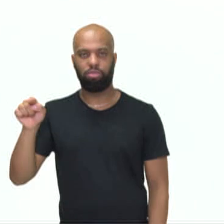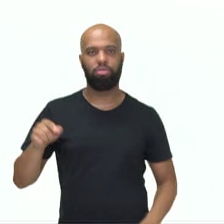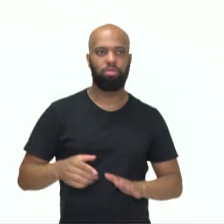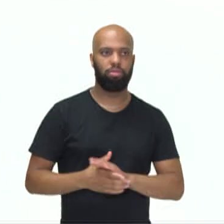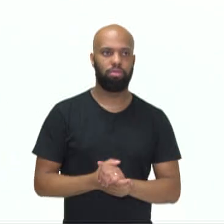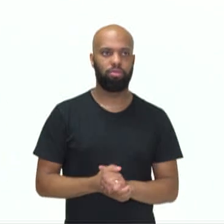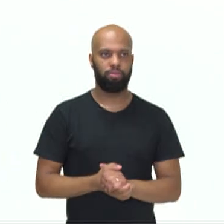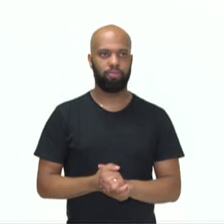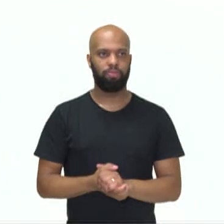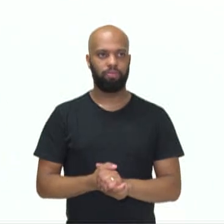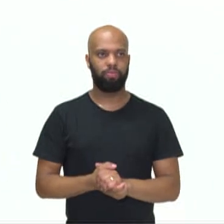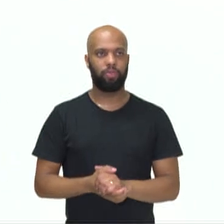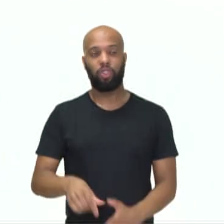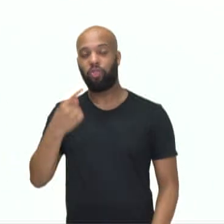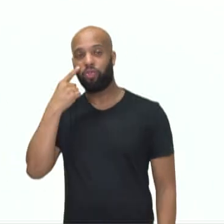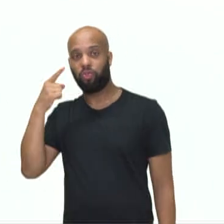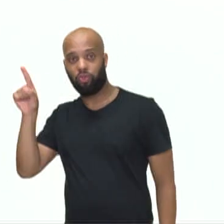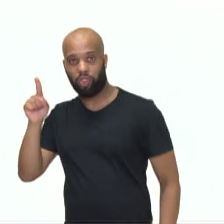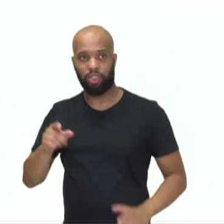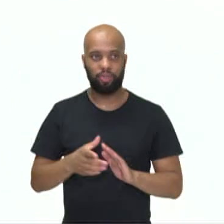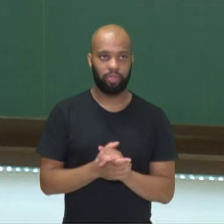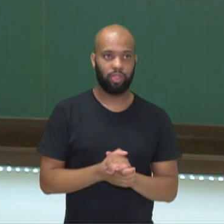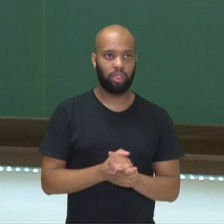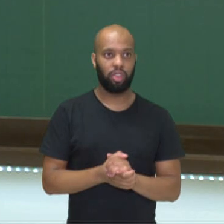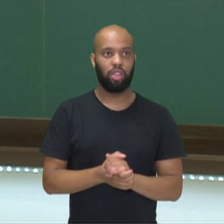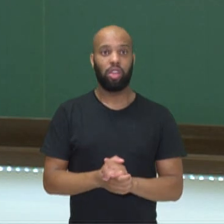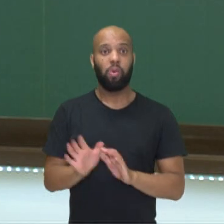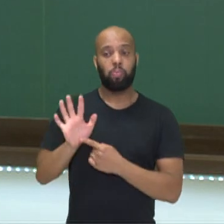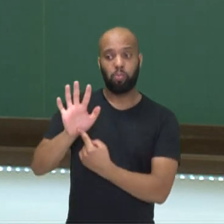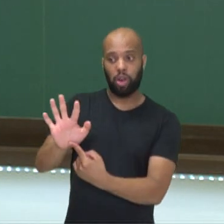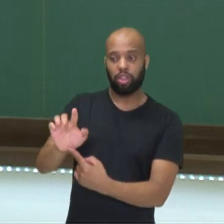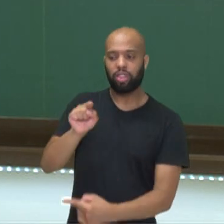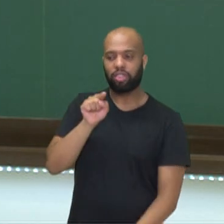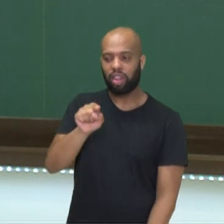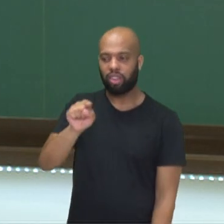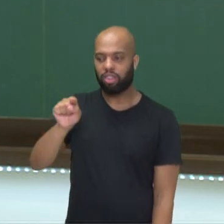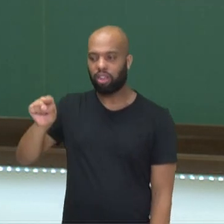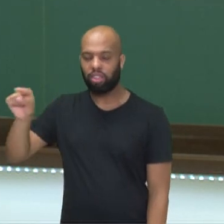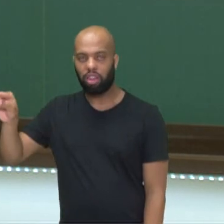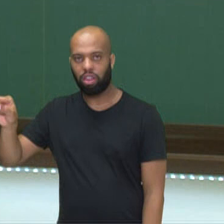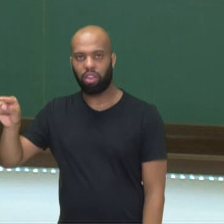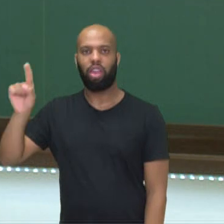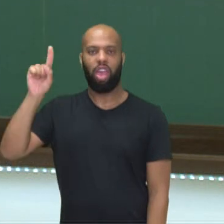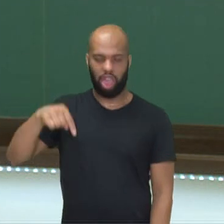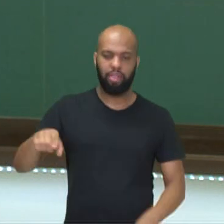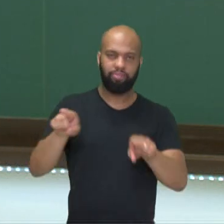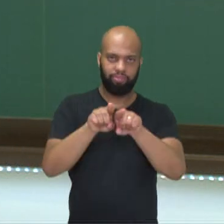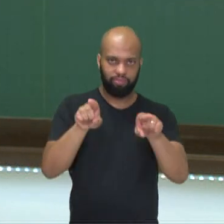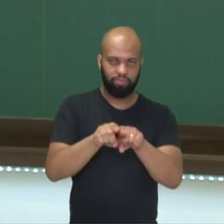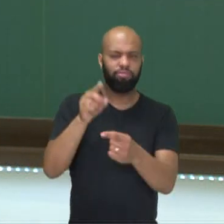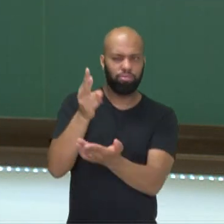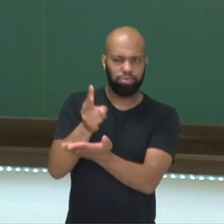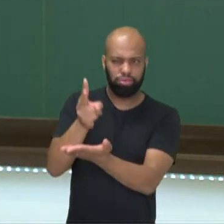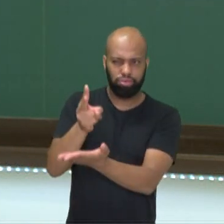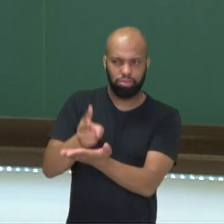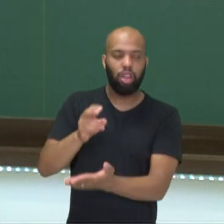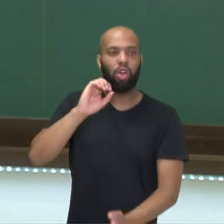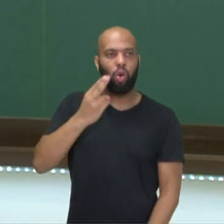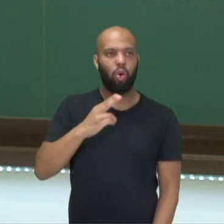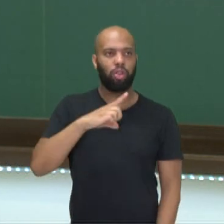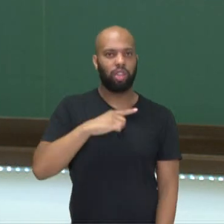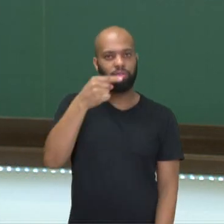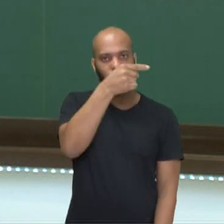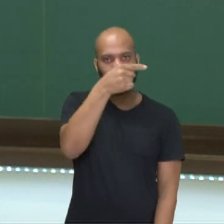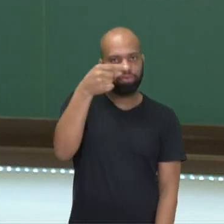ok? Olha lá. Ou eu indico o período, a repetição do período e coloco 3 pontinhos, ou você coloca o traço em cima do